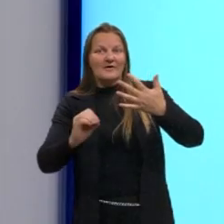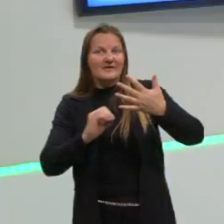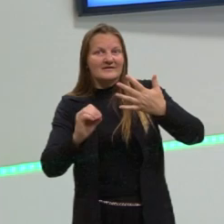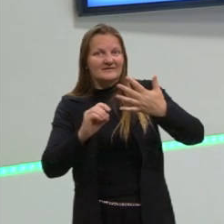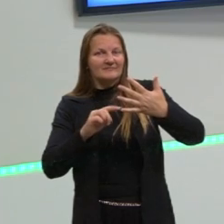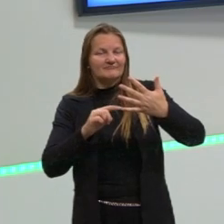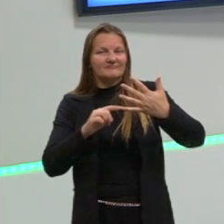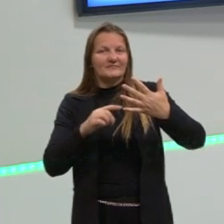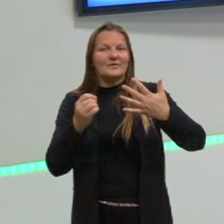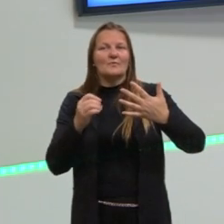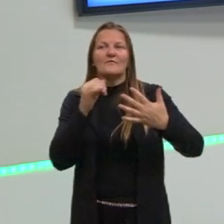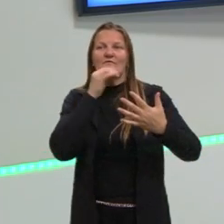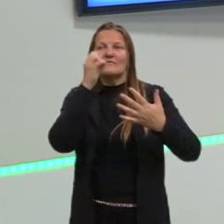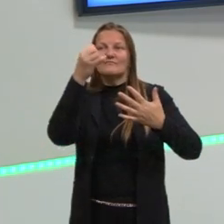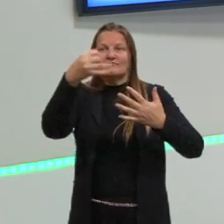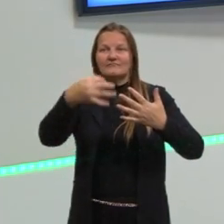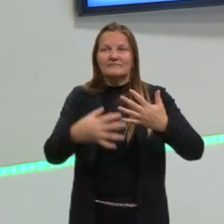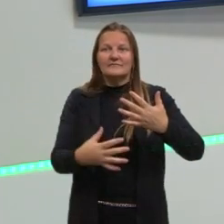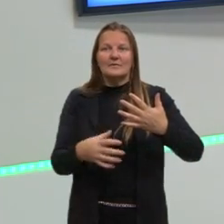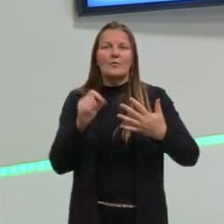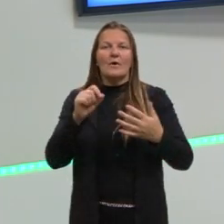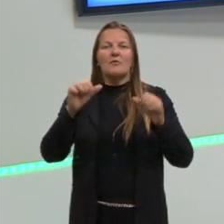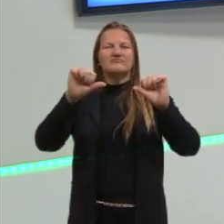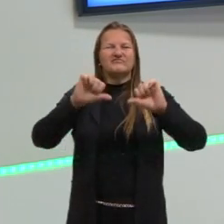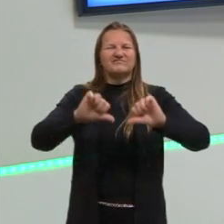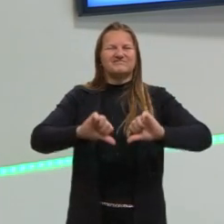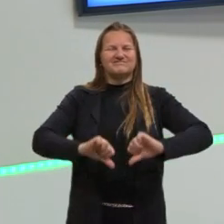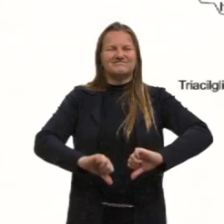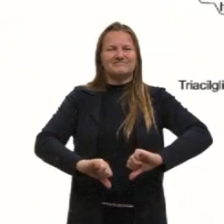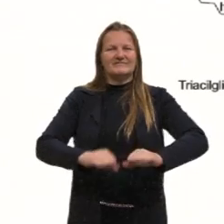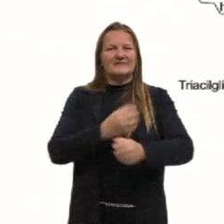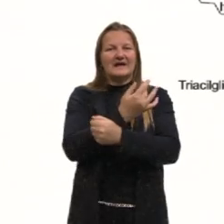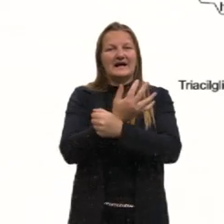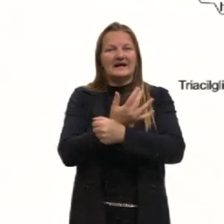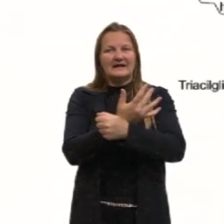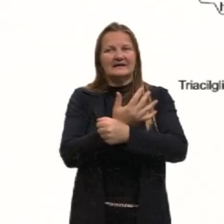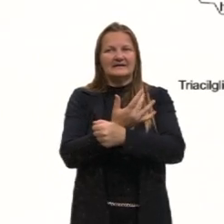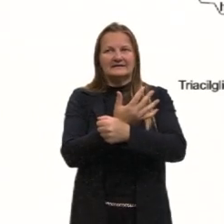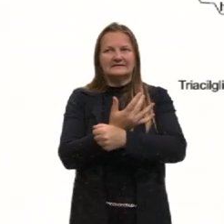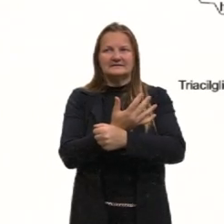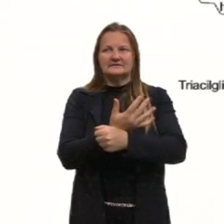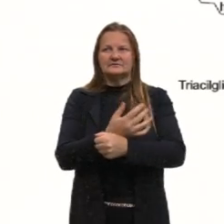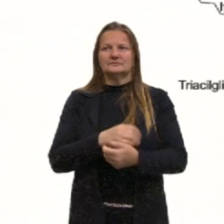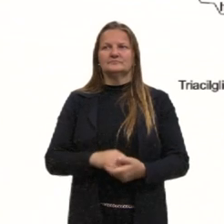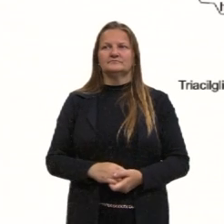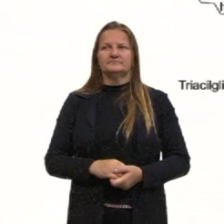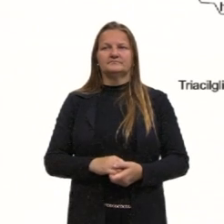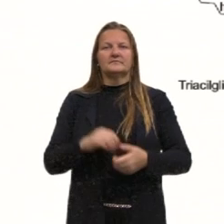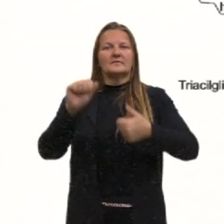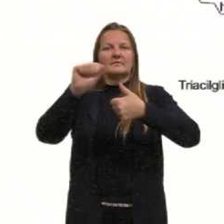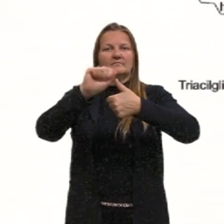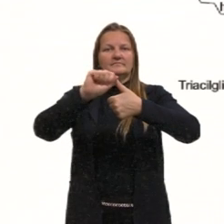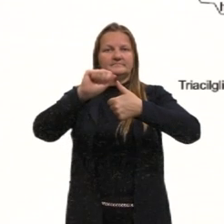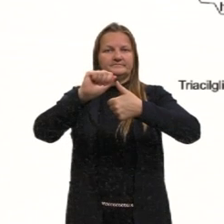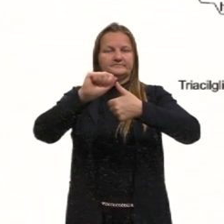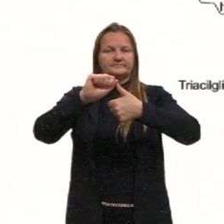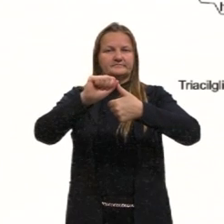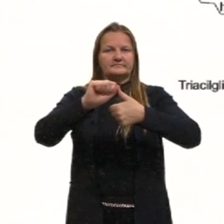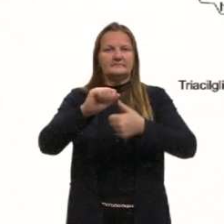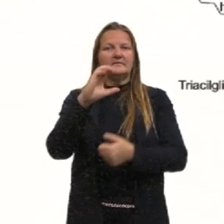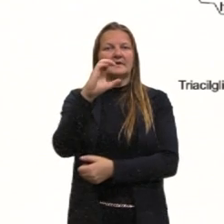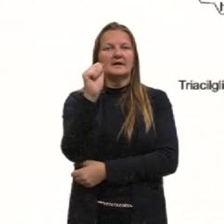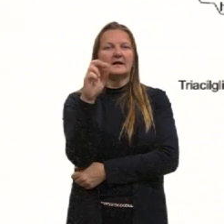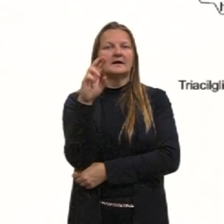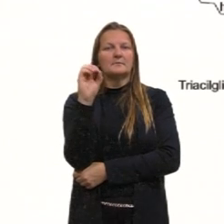como eu falei quem prejudica que quem dificulta essa reação de ocorrer é o ácido carboxílico